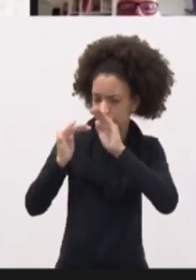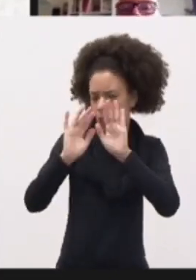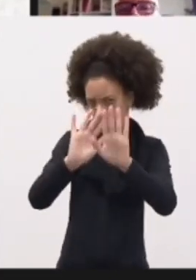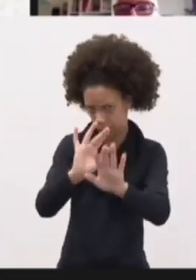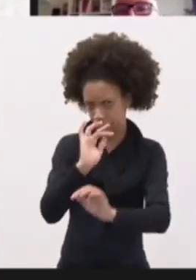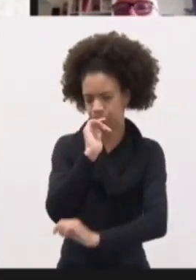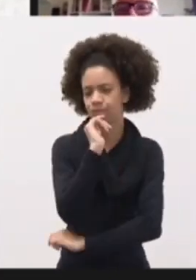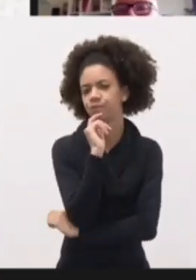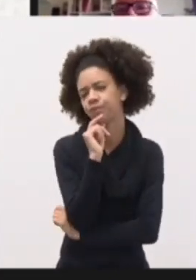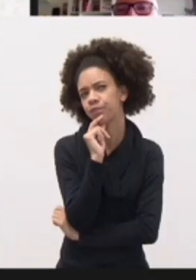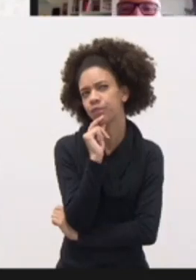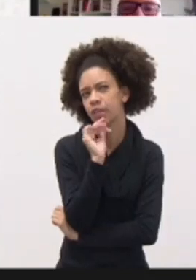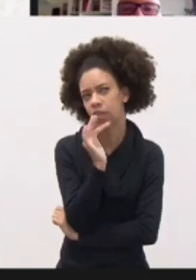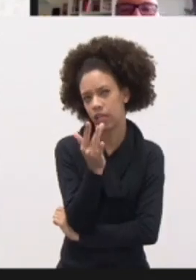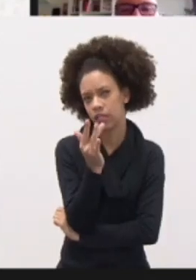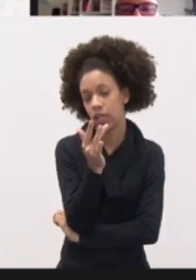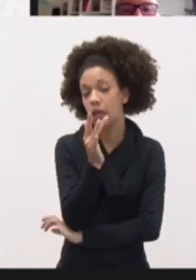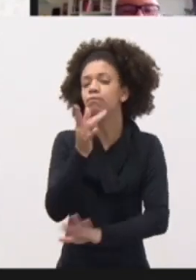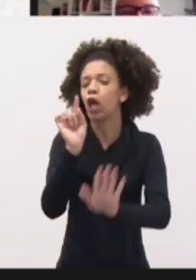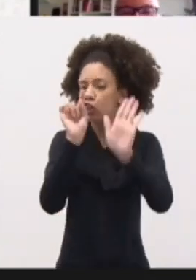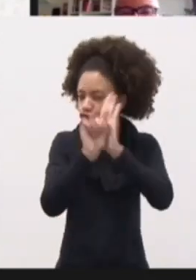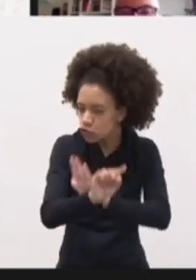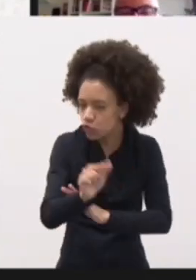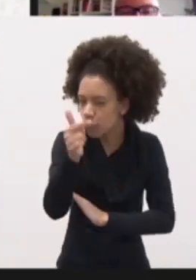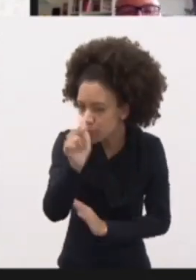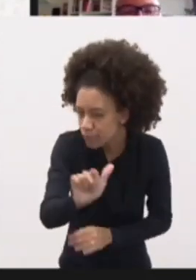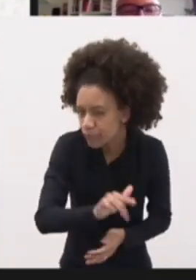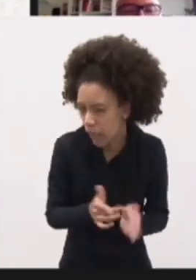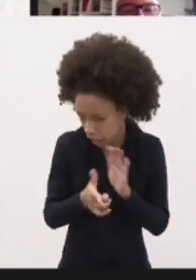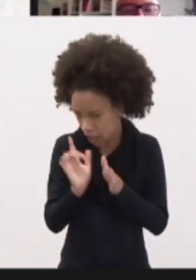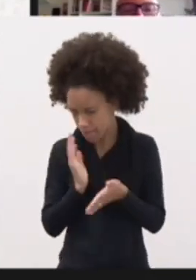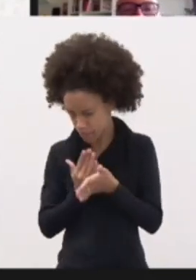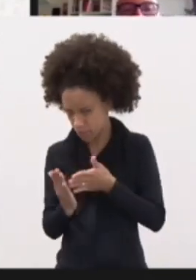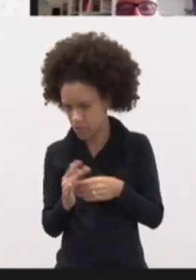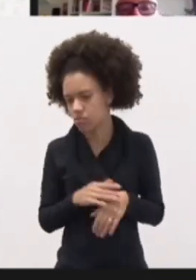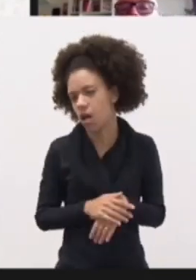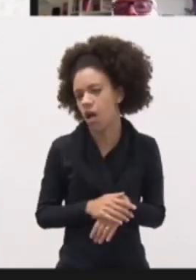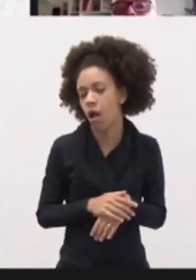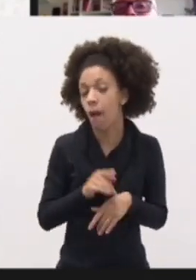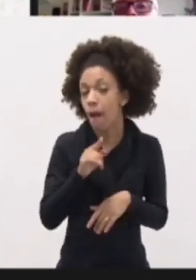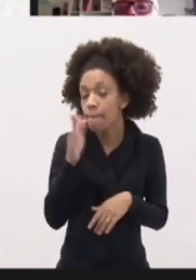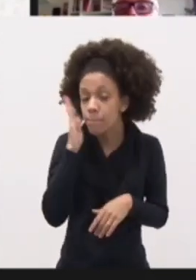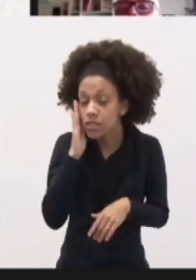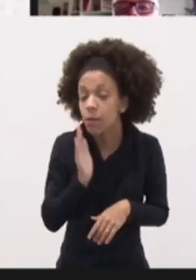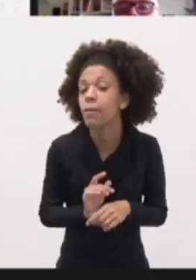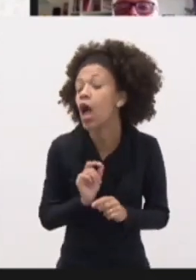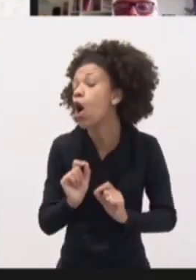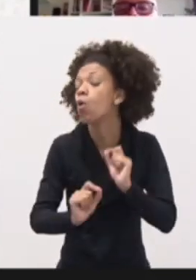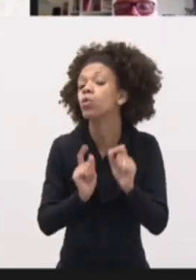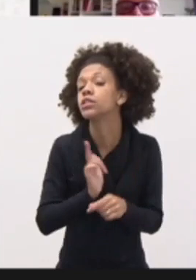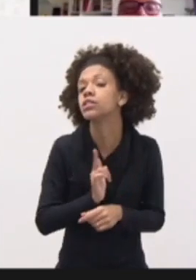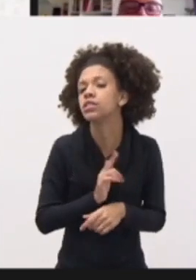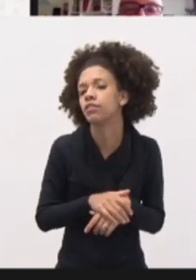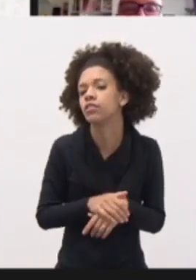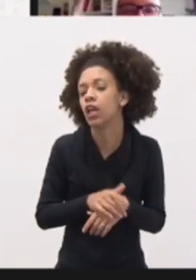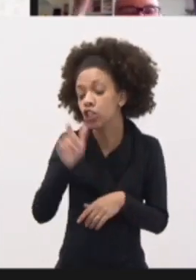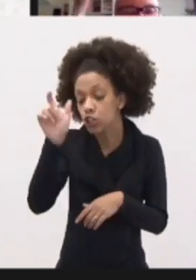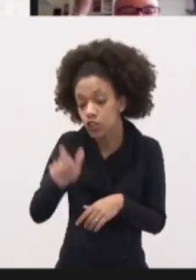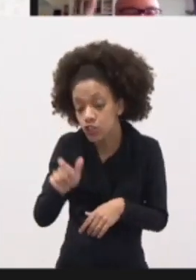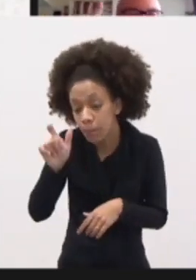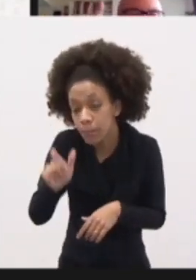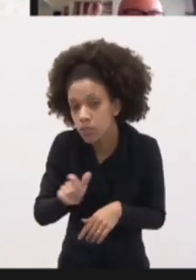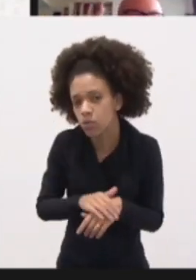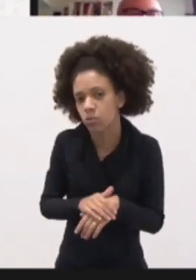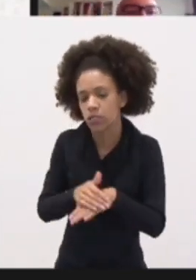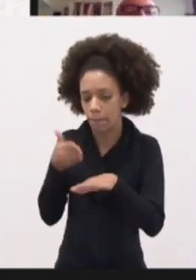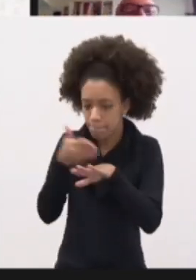eu trago de volta aquela pergunta que eu fiz no início, né? Para saber direitinho o que tivemos aí de professores que